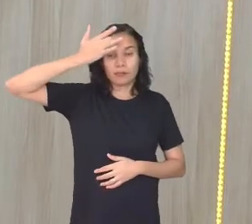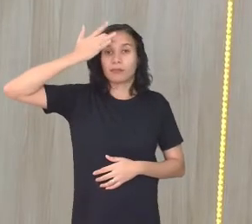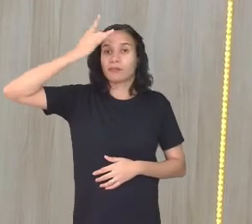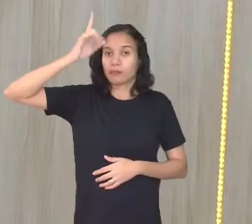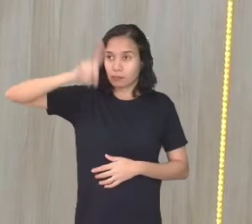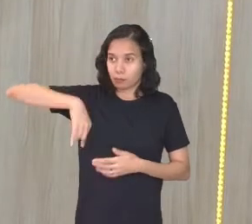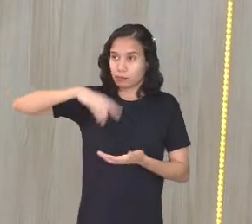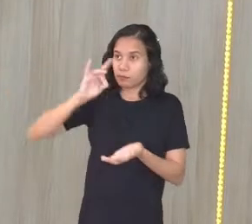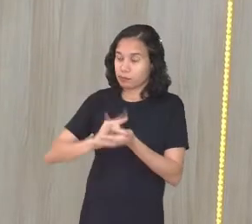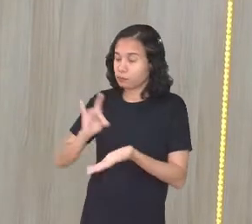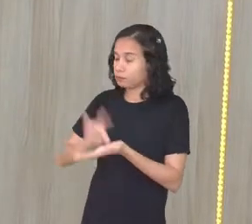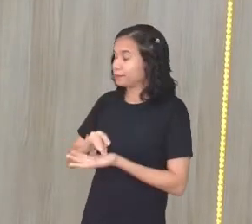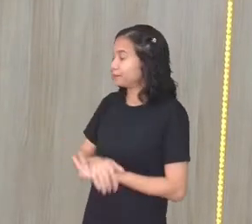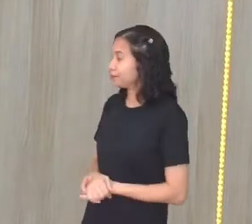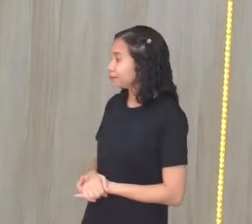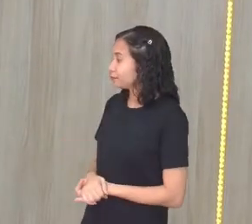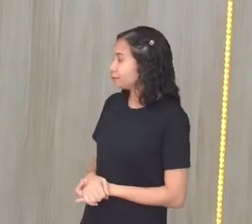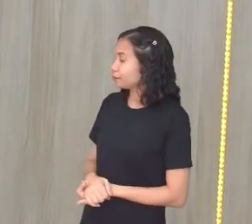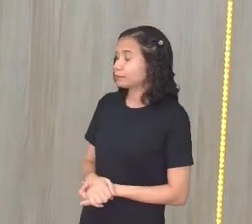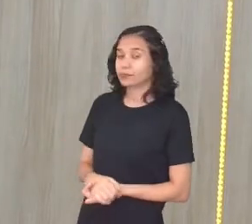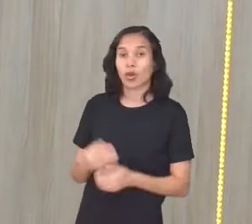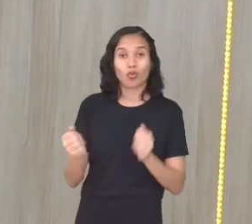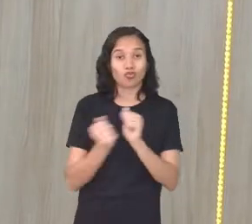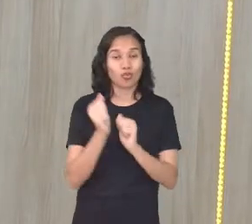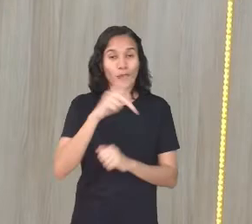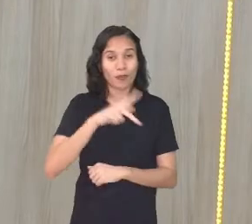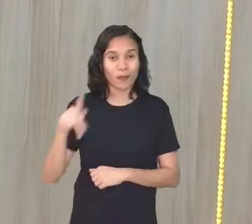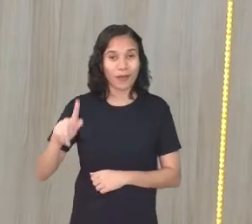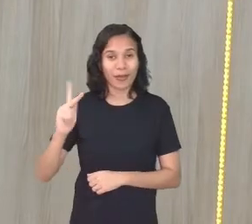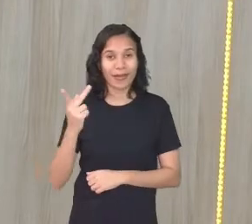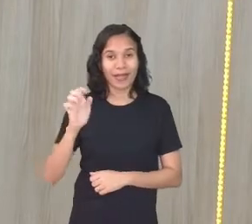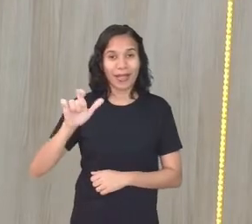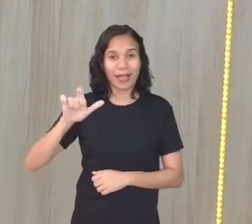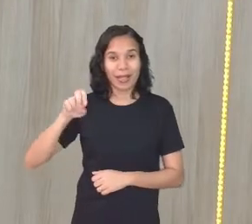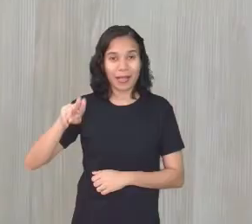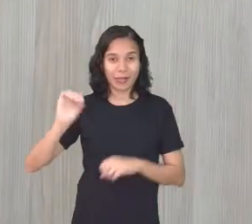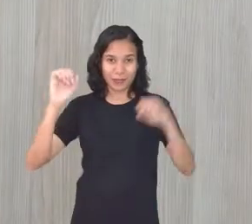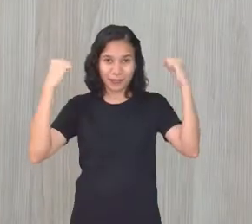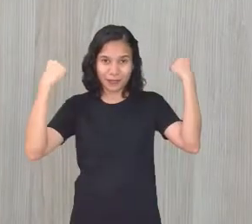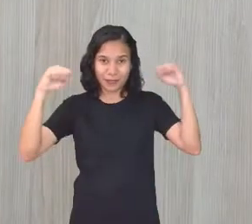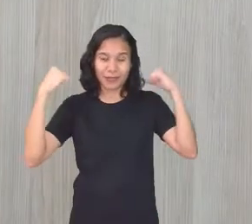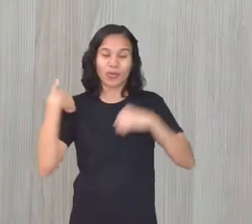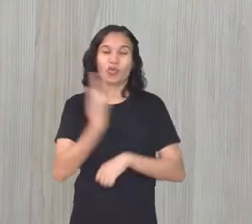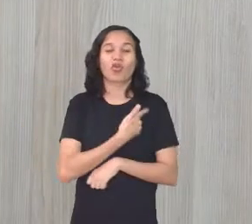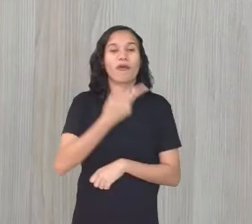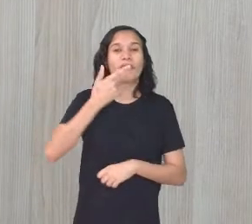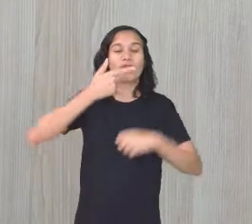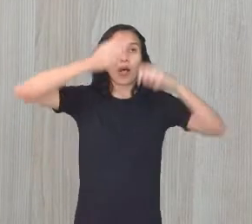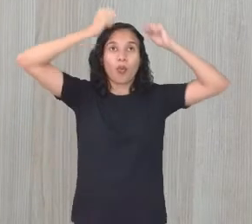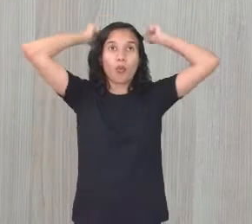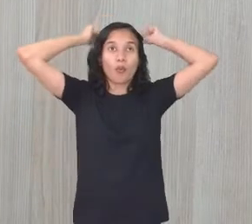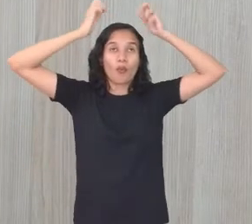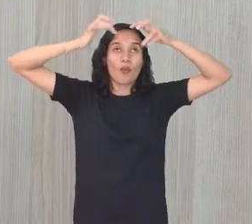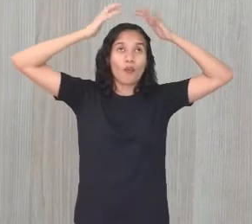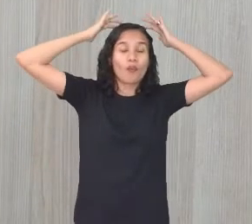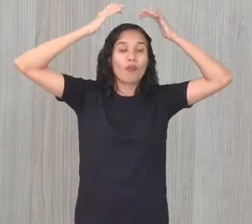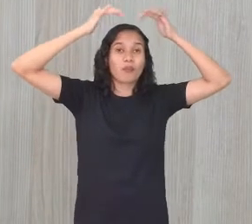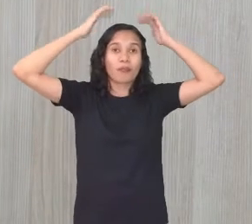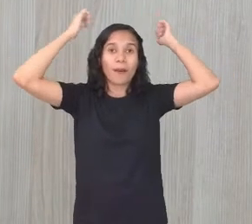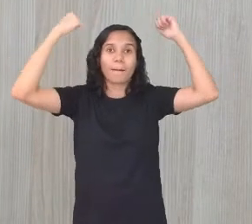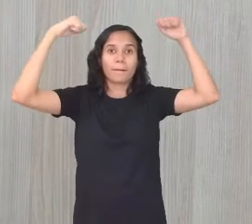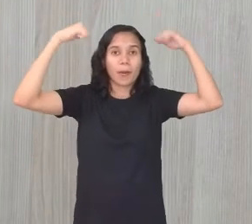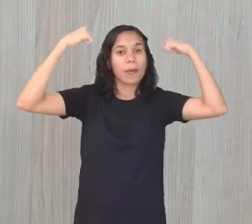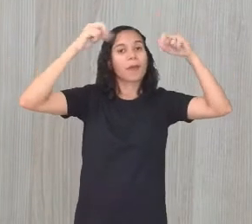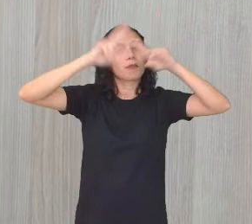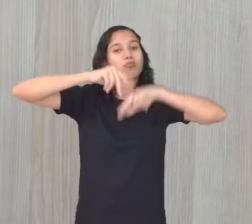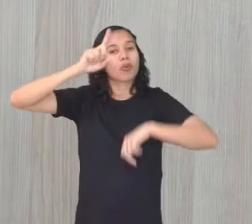verdade, professora? E eu estava com o professor Helena, a gente falando da ginástica cerebral. Então, é tão importante também